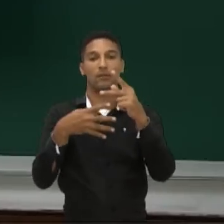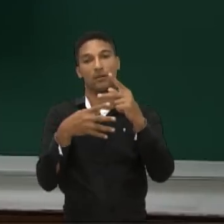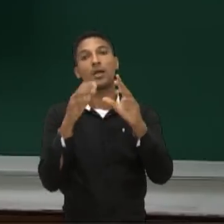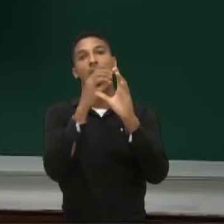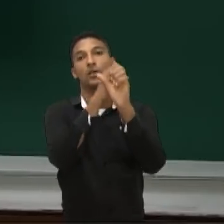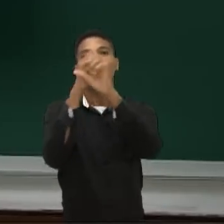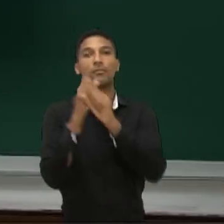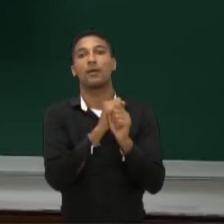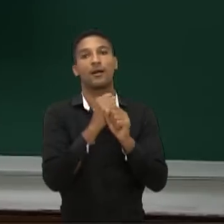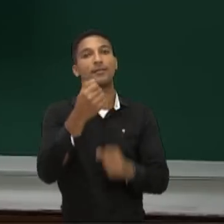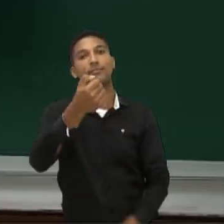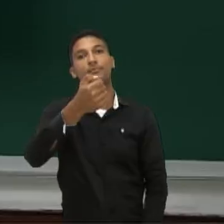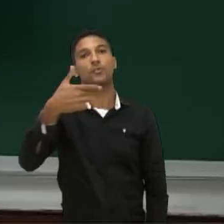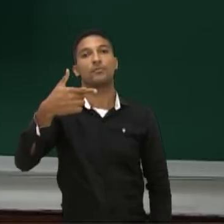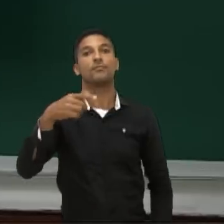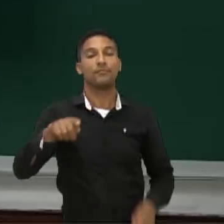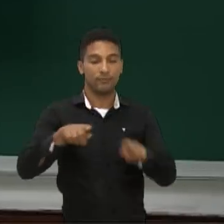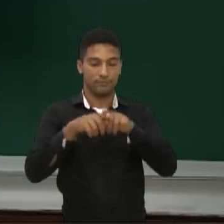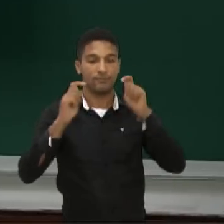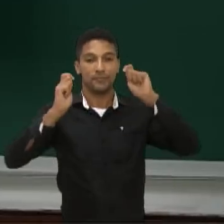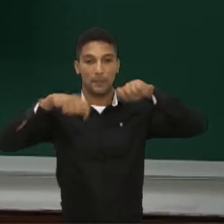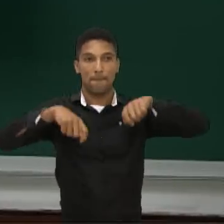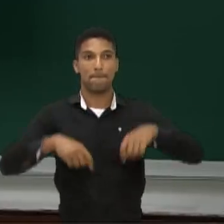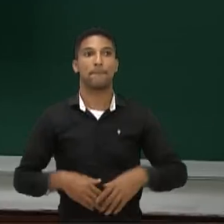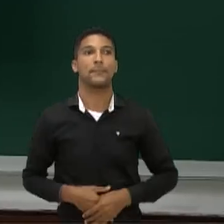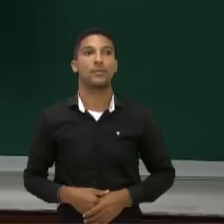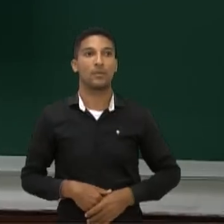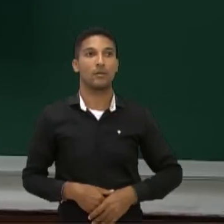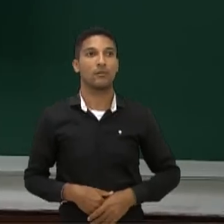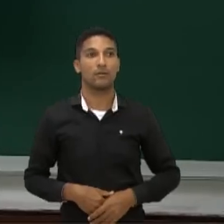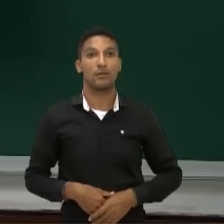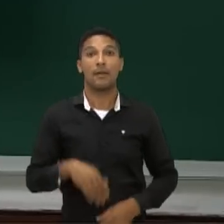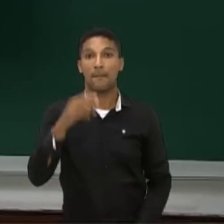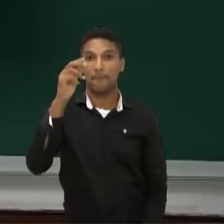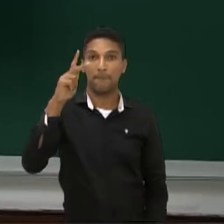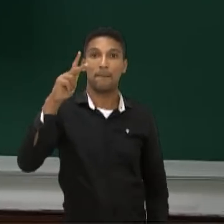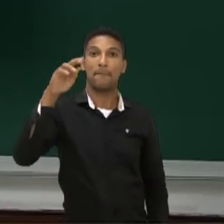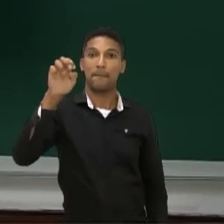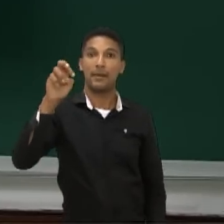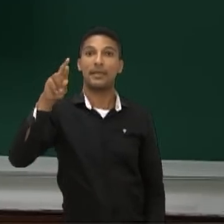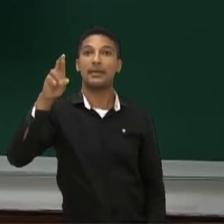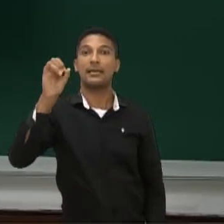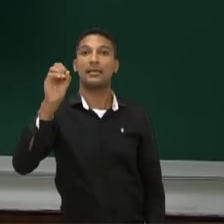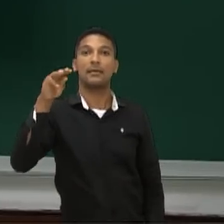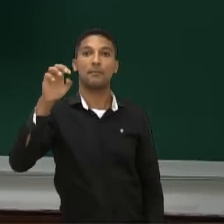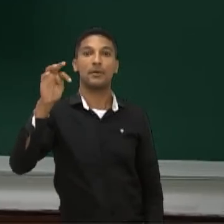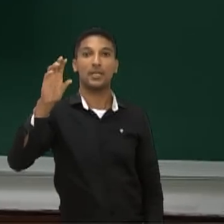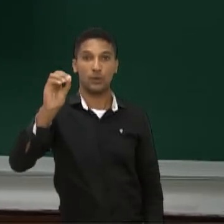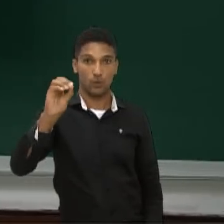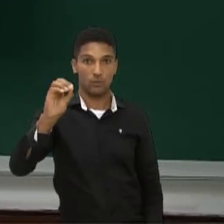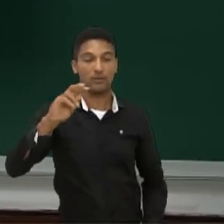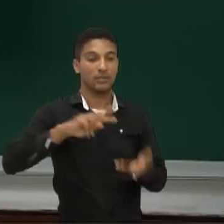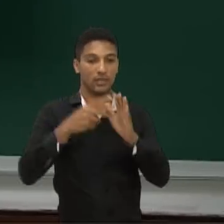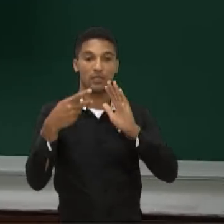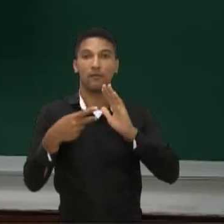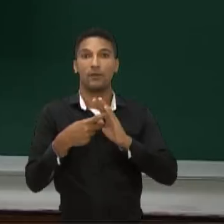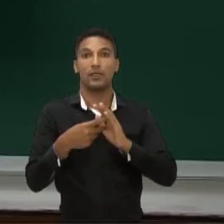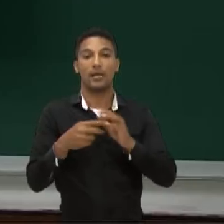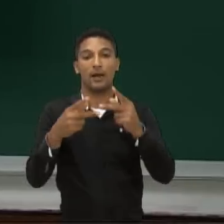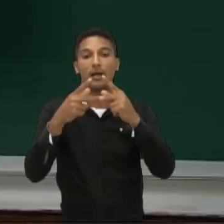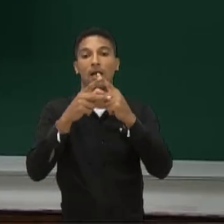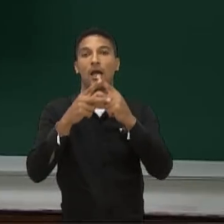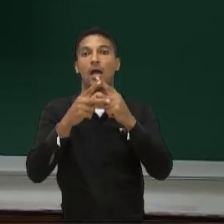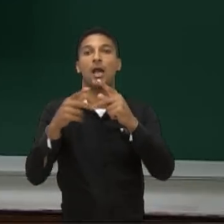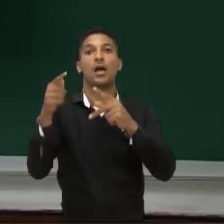dará 12. Lembra que o perímetro nós vamos somando todos os ladinhos, beleza, pessoal? Então,